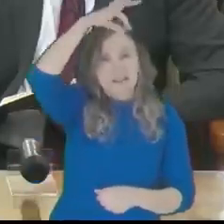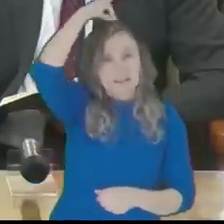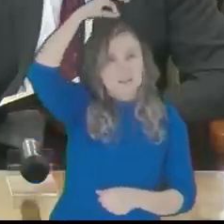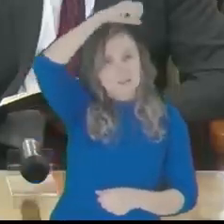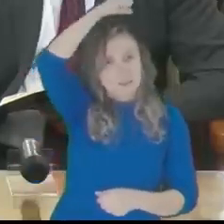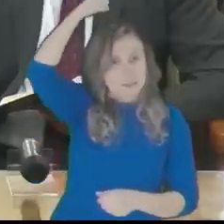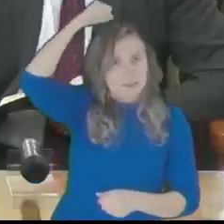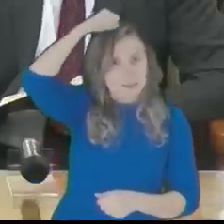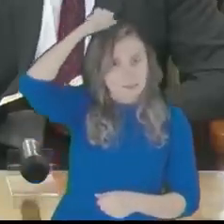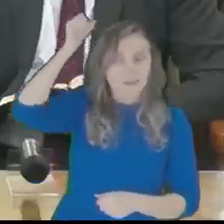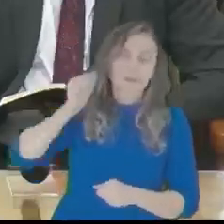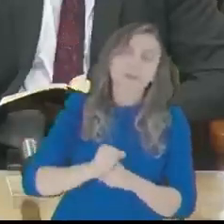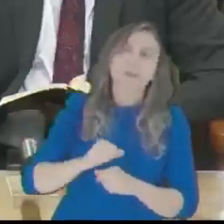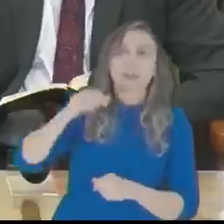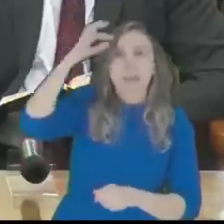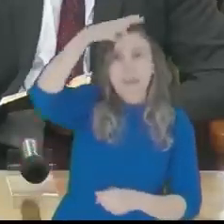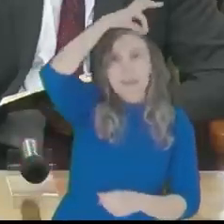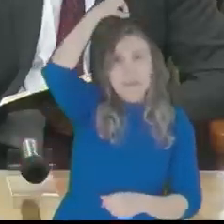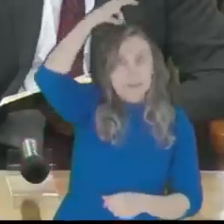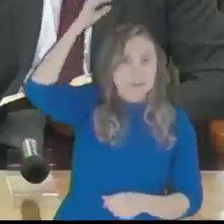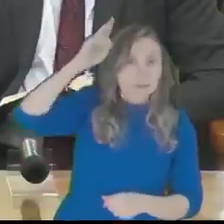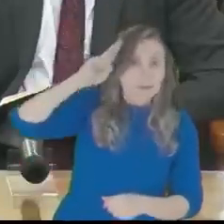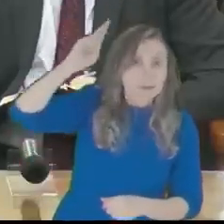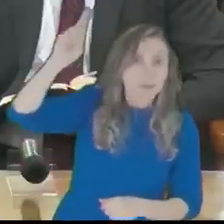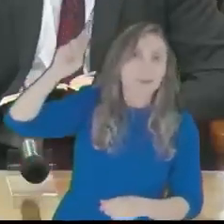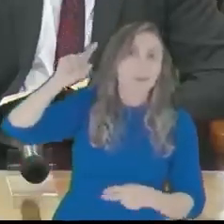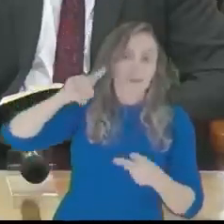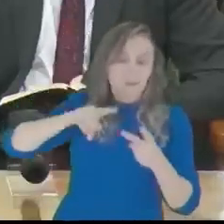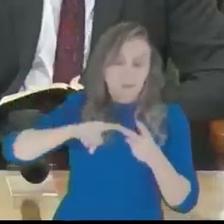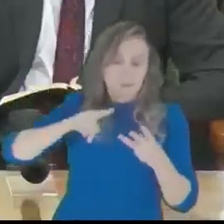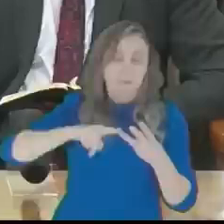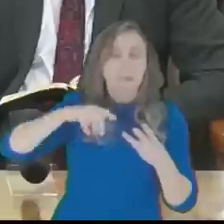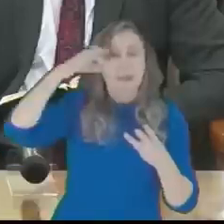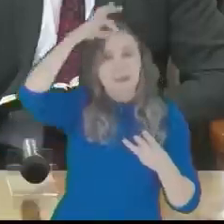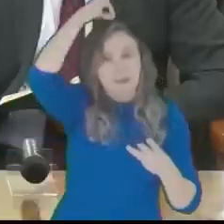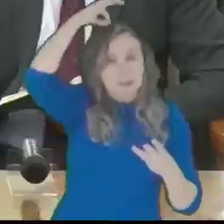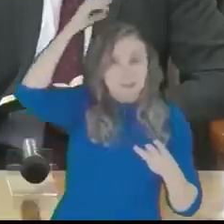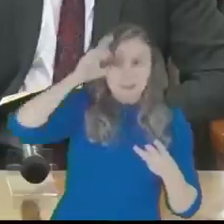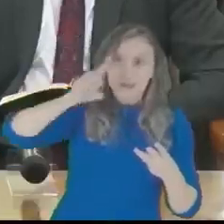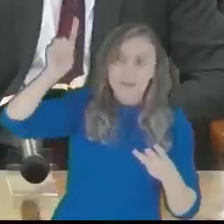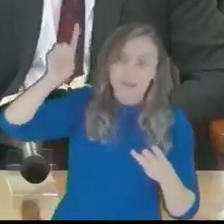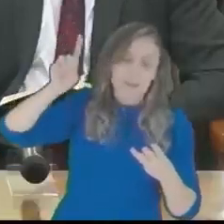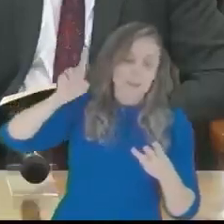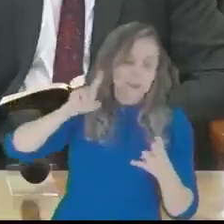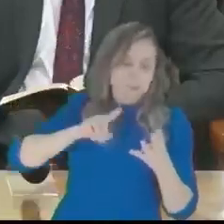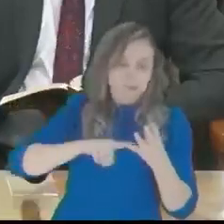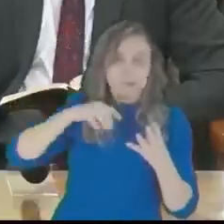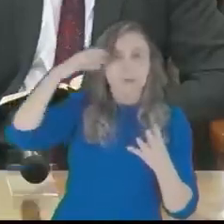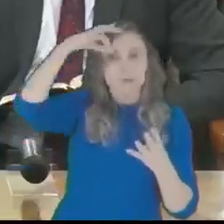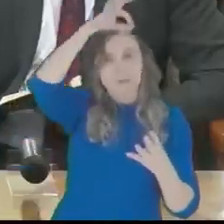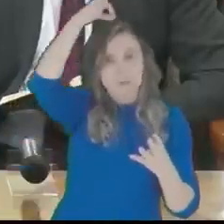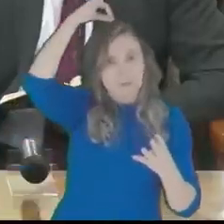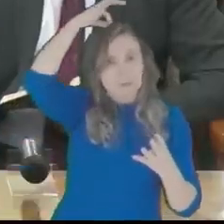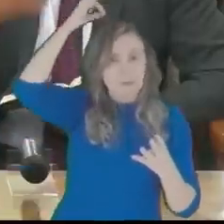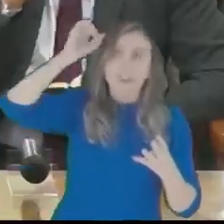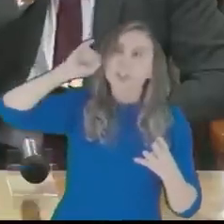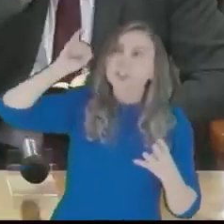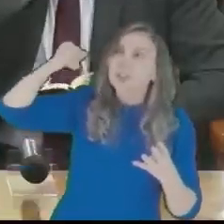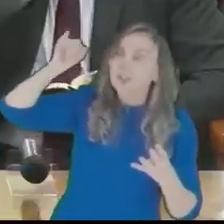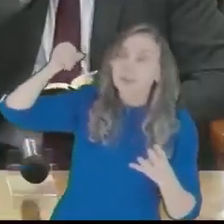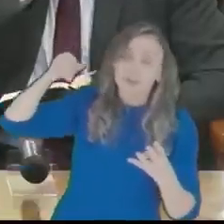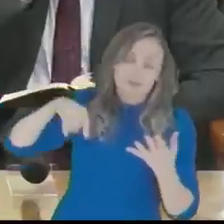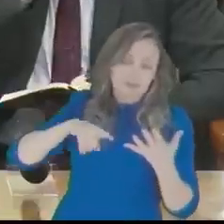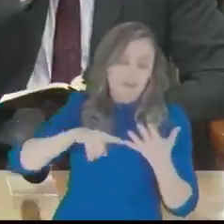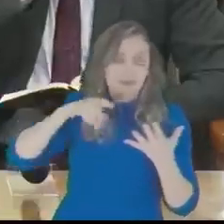chamado Espírito do Senhor, ele é chamado Espírito do Senhor Deus, ele é chamado Espírito do Senhor Jeová, ele é chamado Espírito